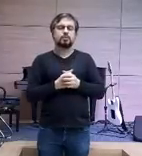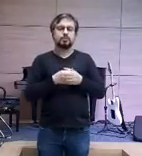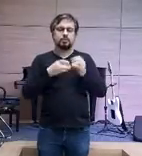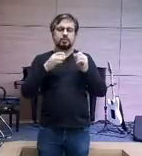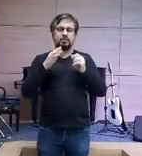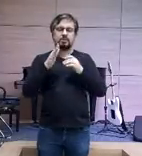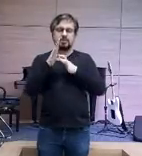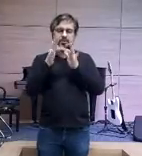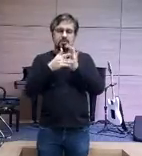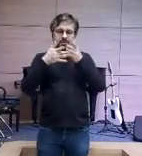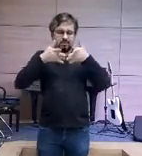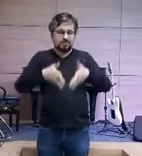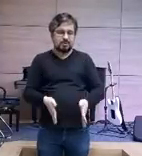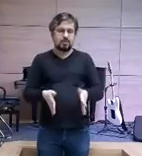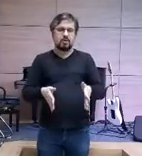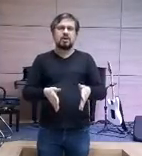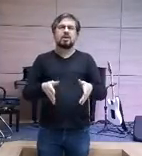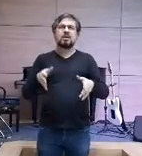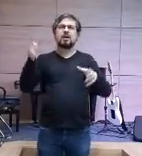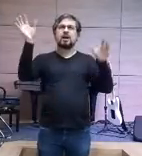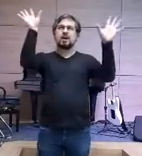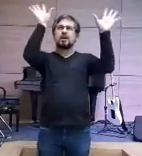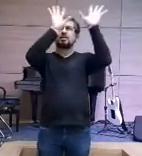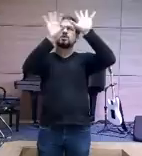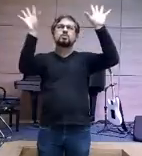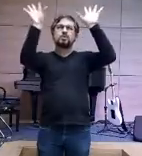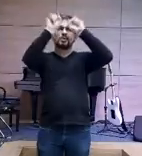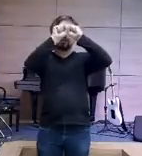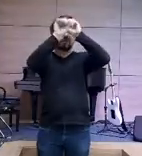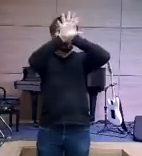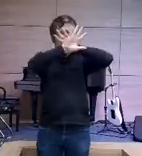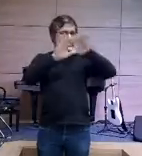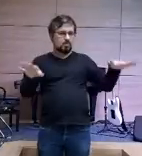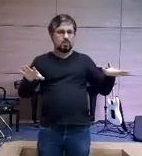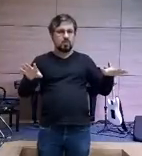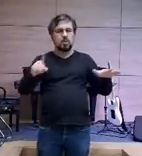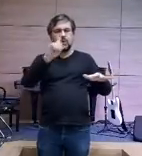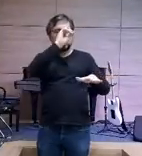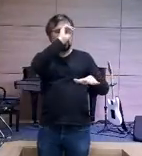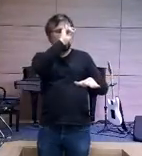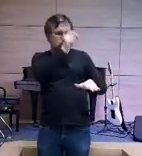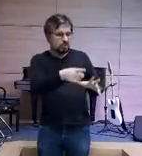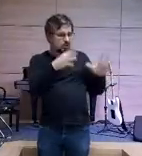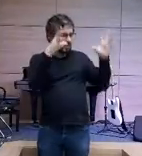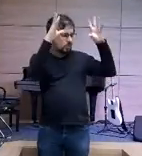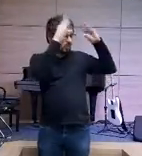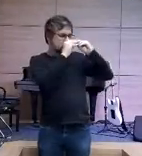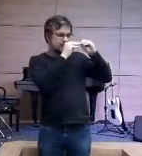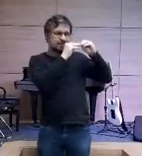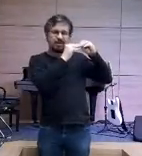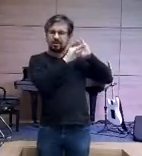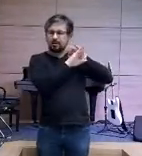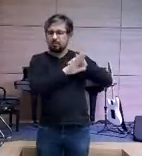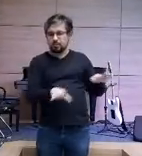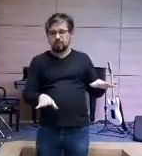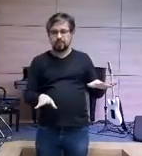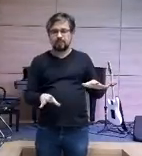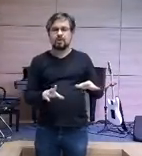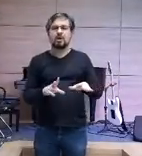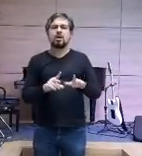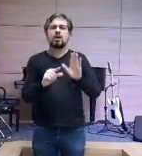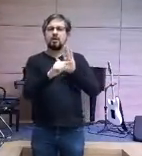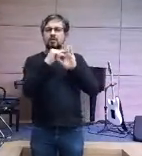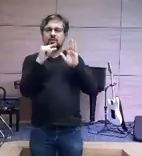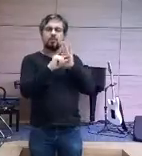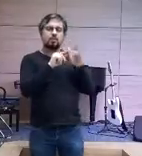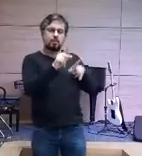escuridão O Domínio das Trevas e o povo que andava em trevas